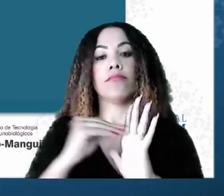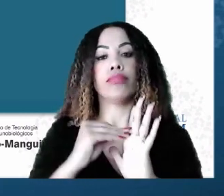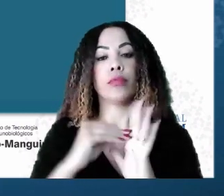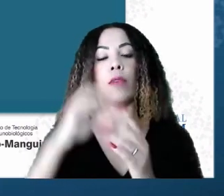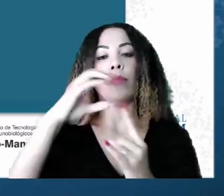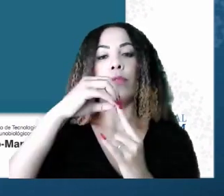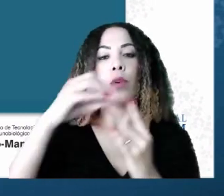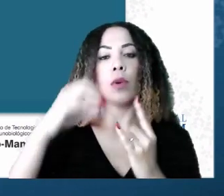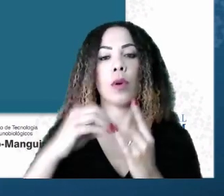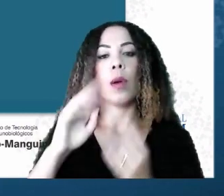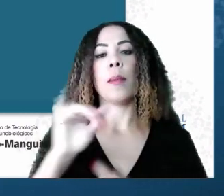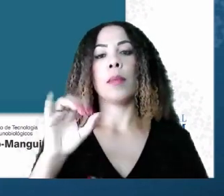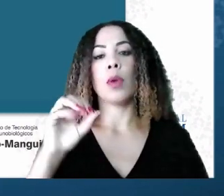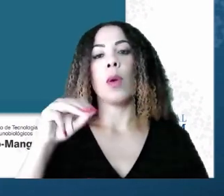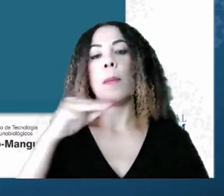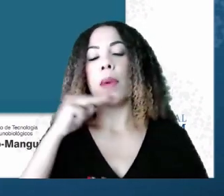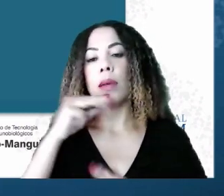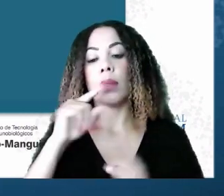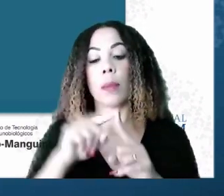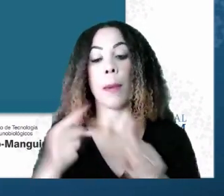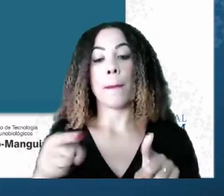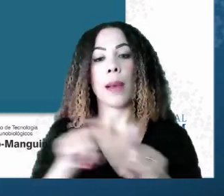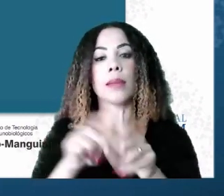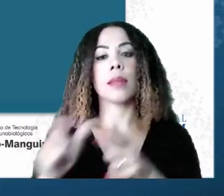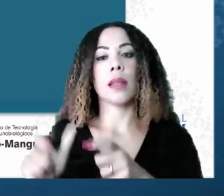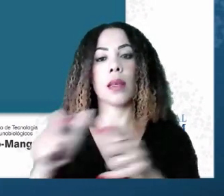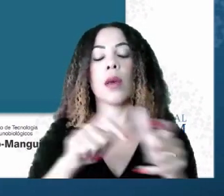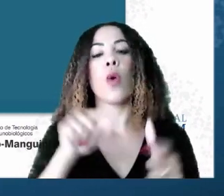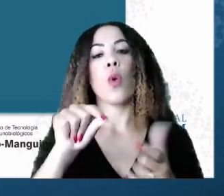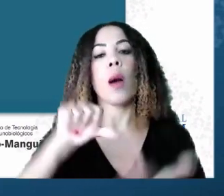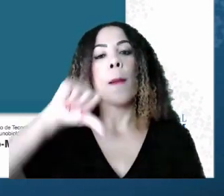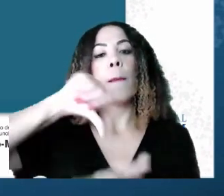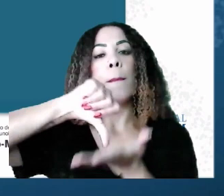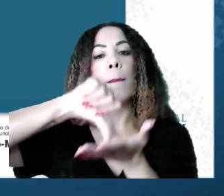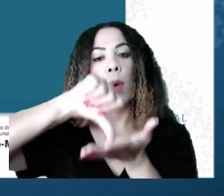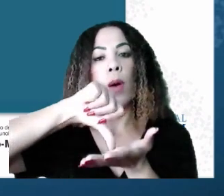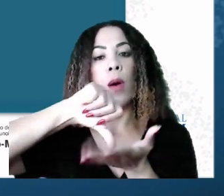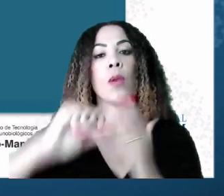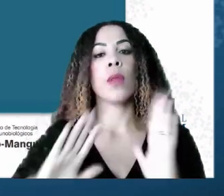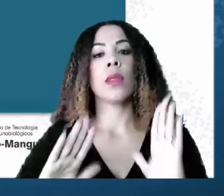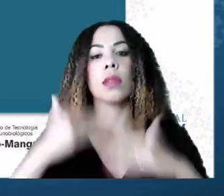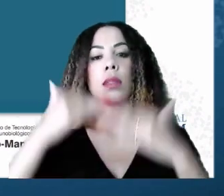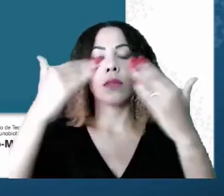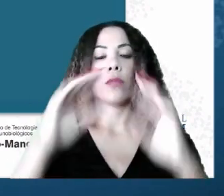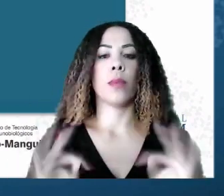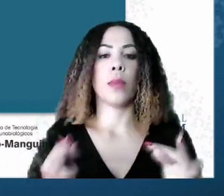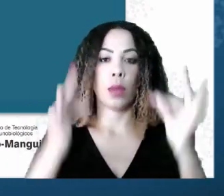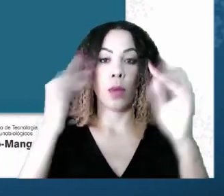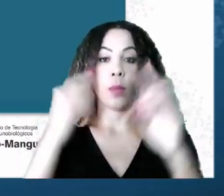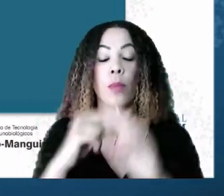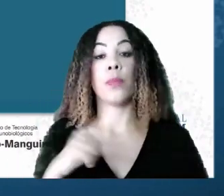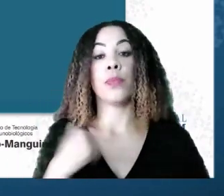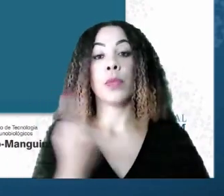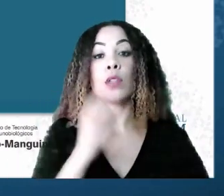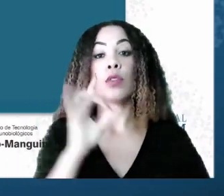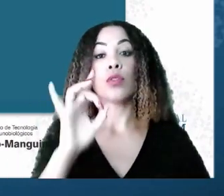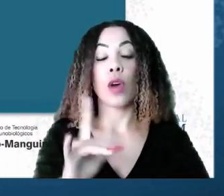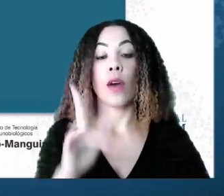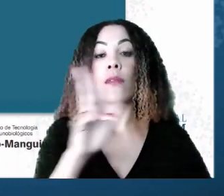os parceiros locais como polos de desenvolvimento tecnológico, porque nós só vamos